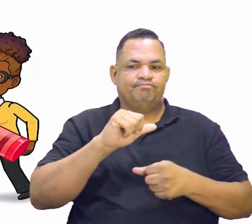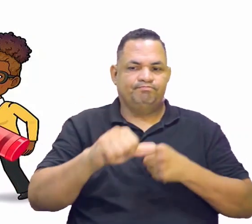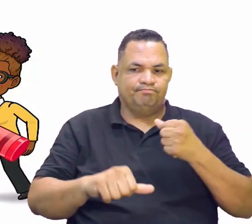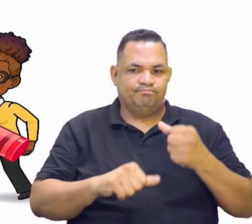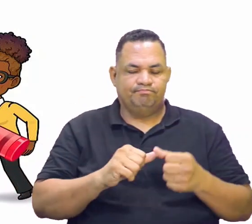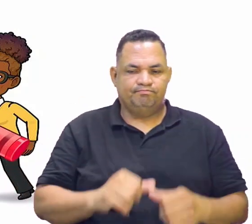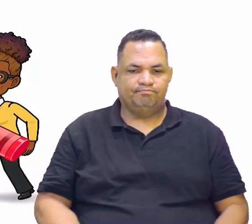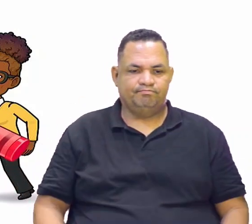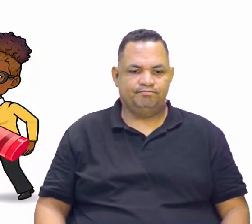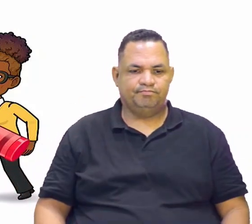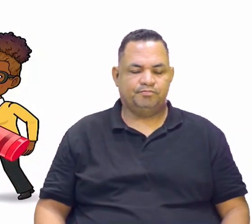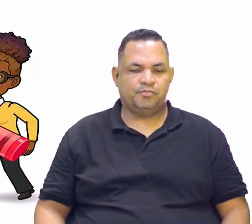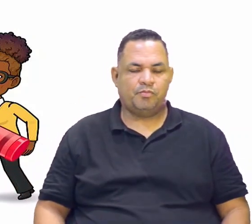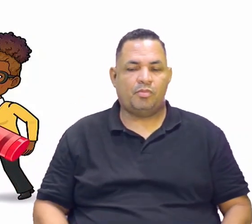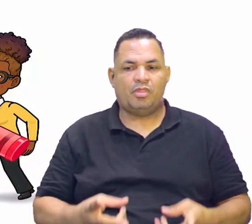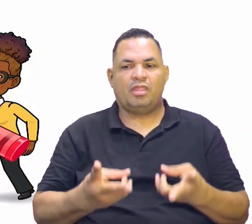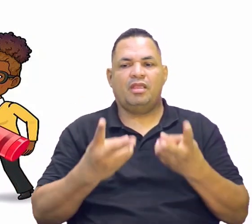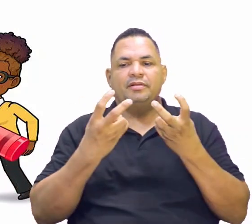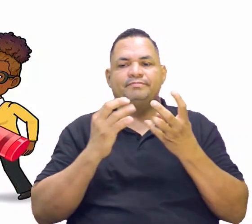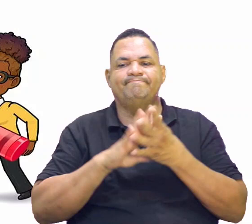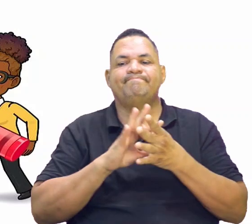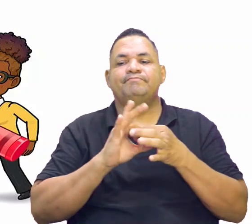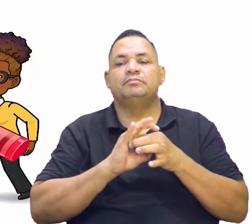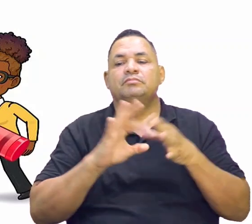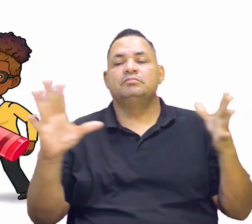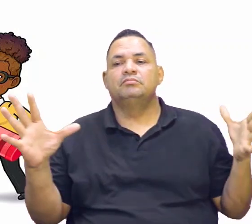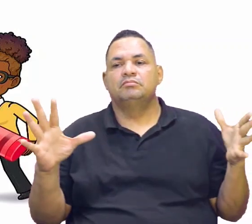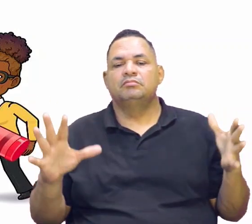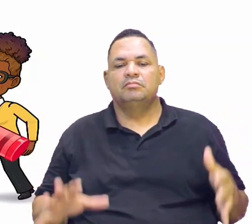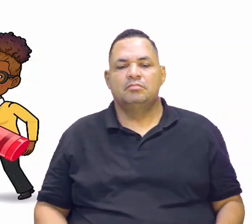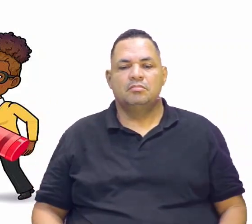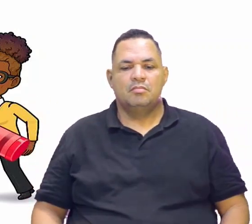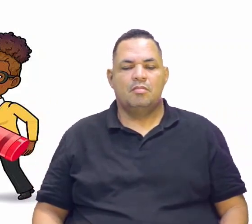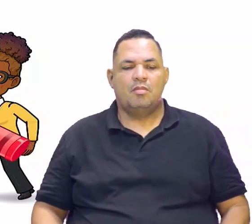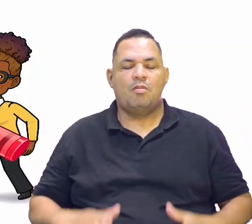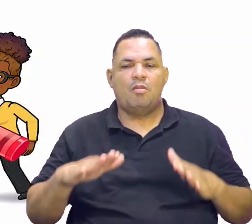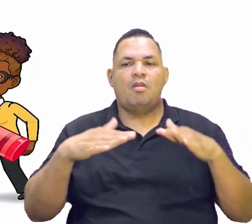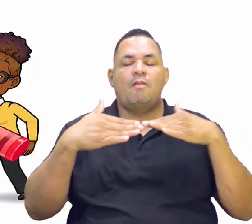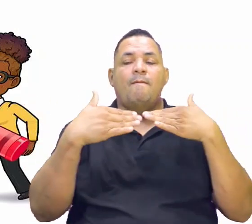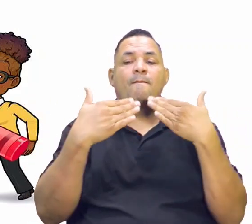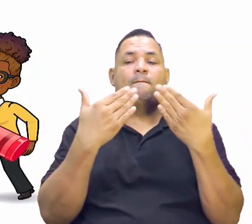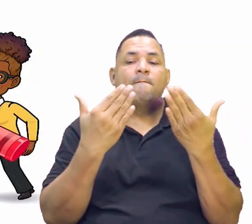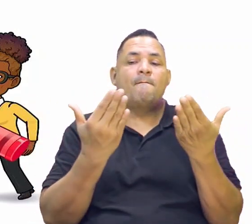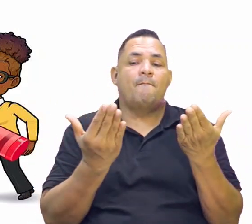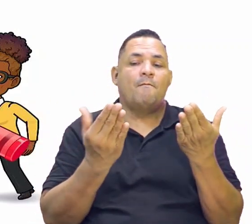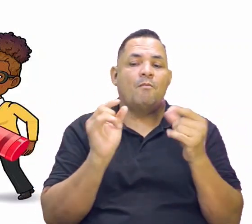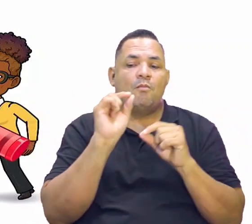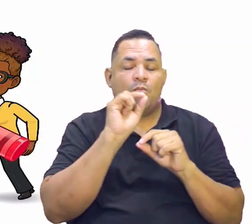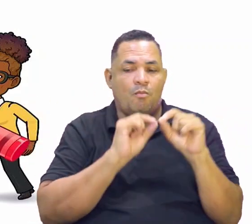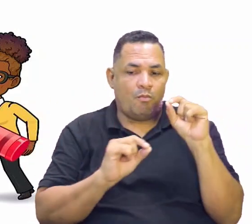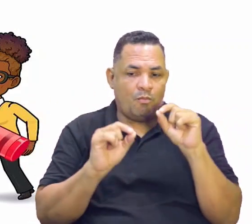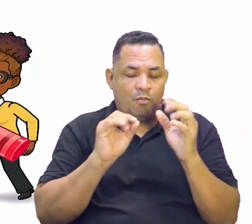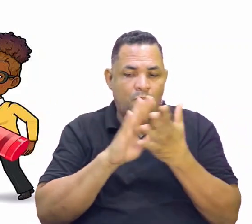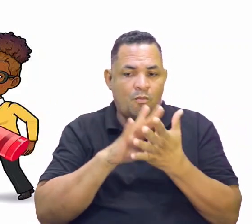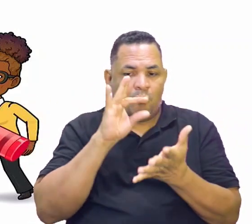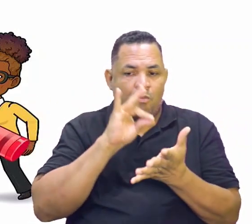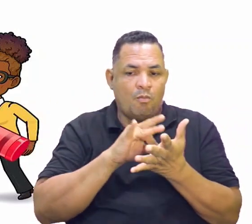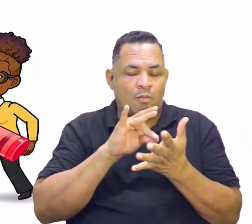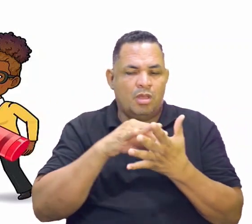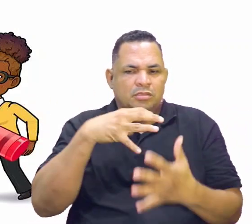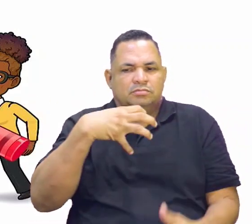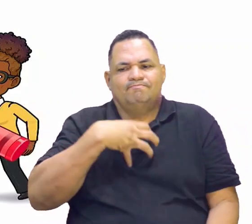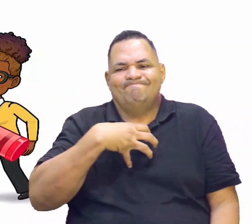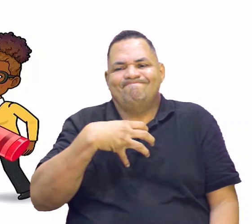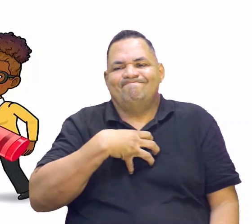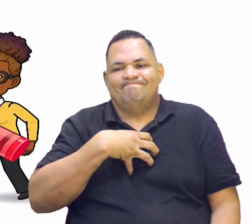seguir esse padrão. Percebem essa liberdade? Quando você coloca ali o que você realmente está